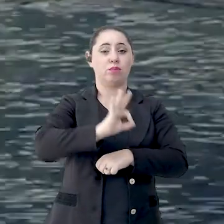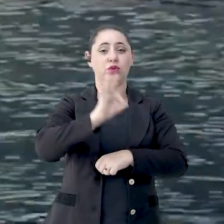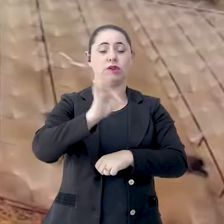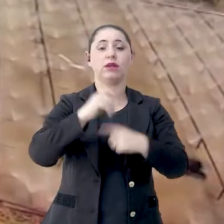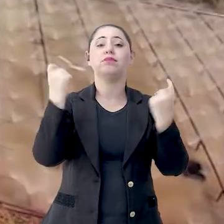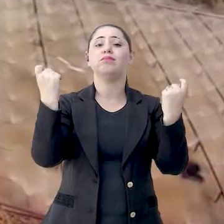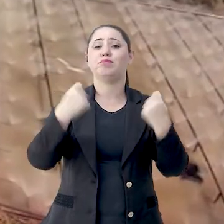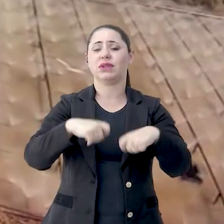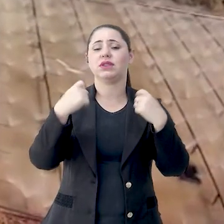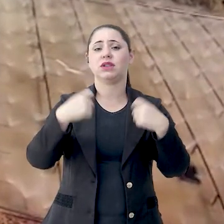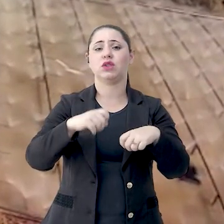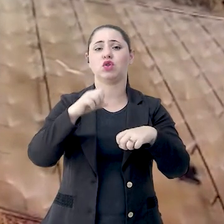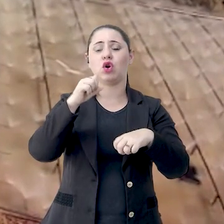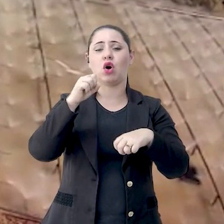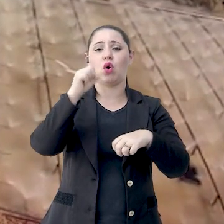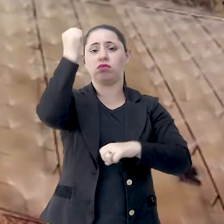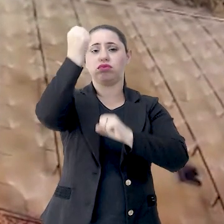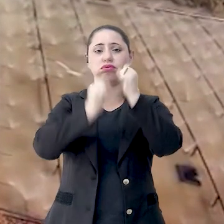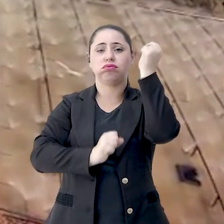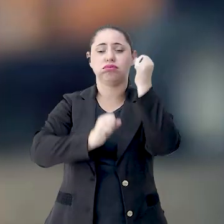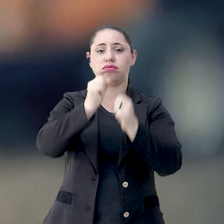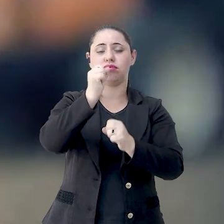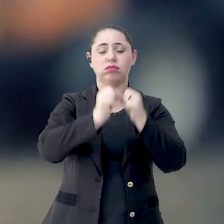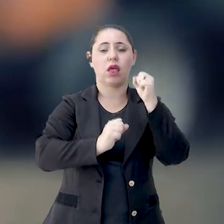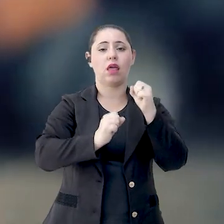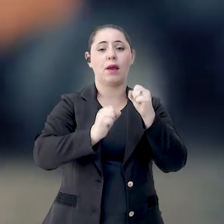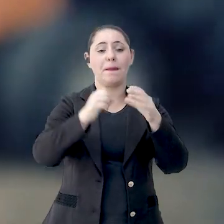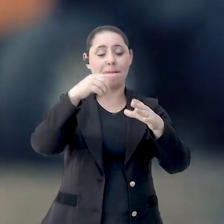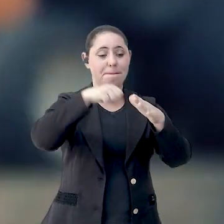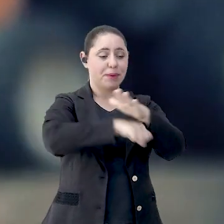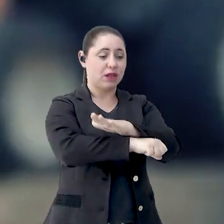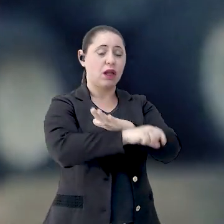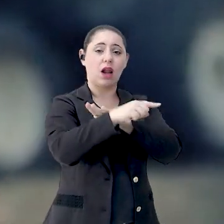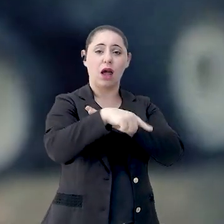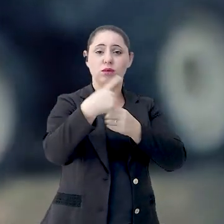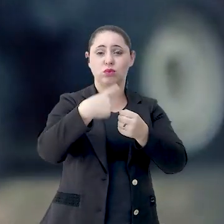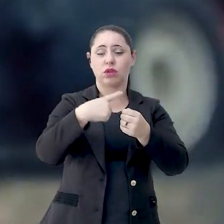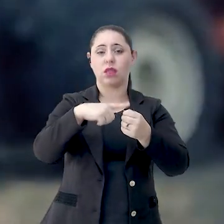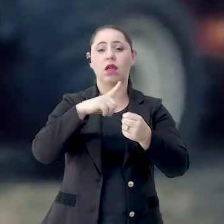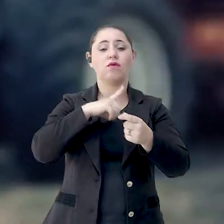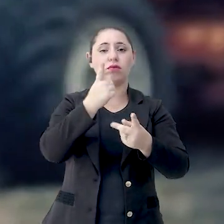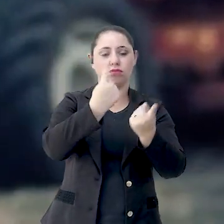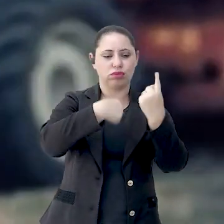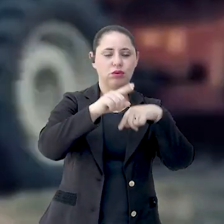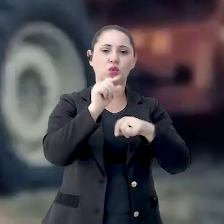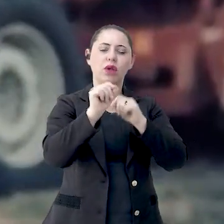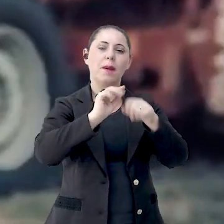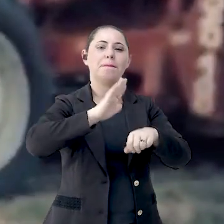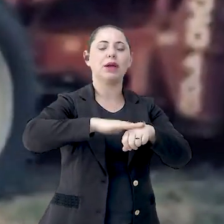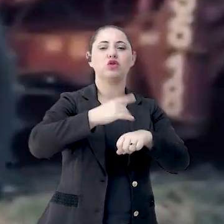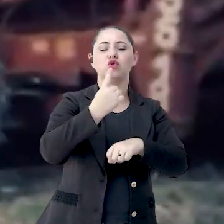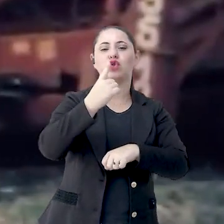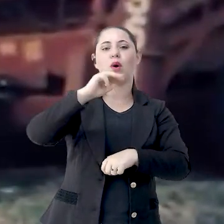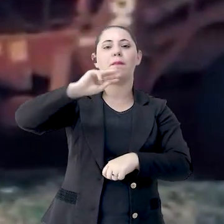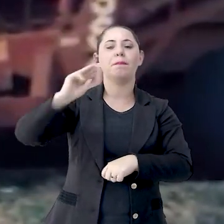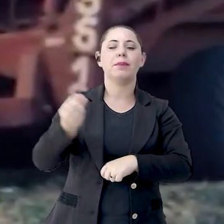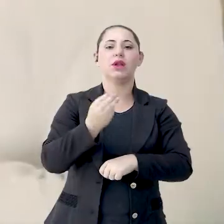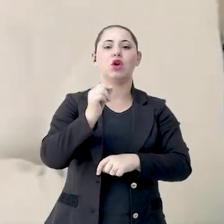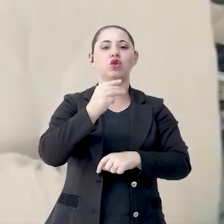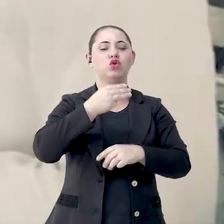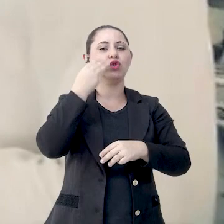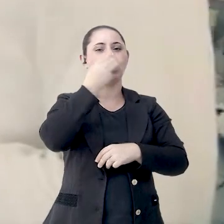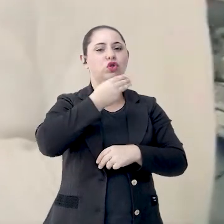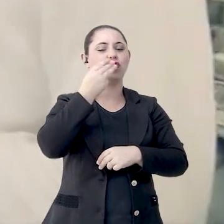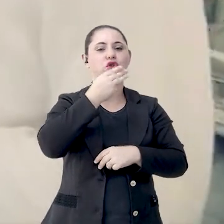eventos. Mais de 60% da população depende da usina instalada no município. Lá, a